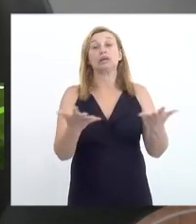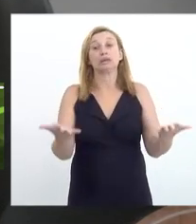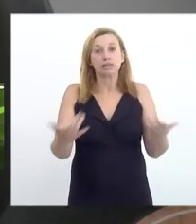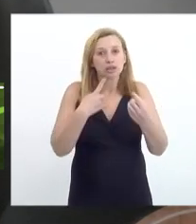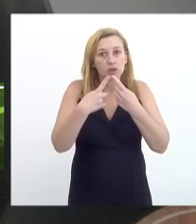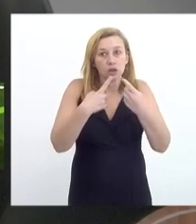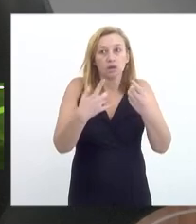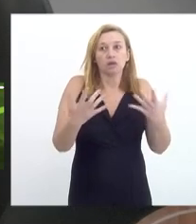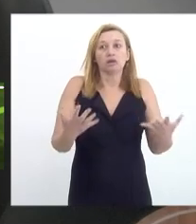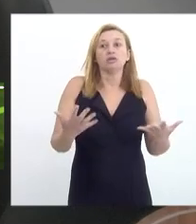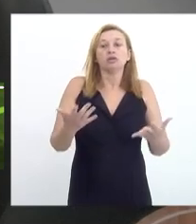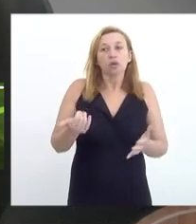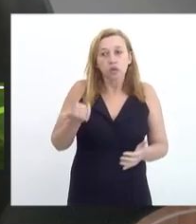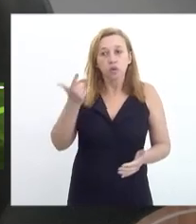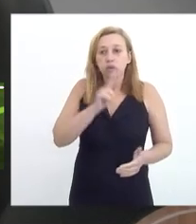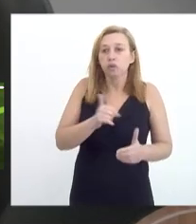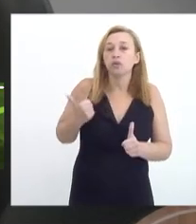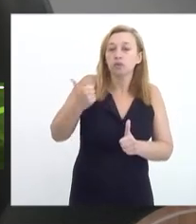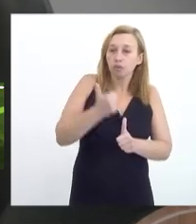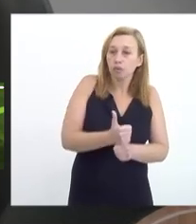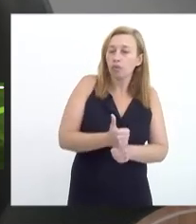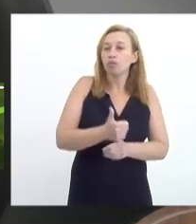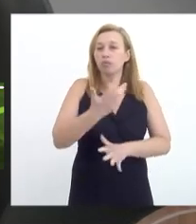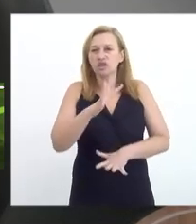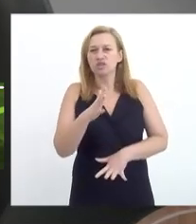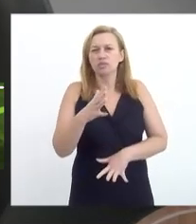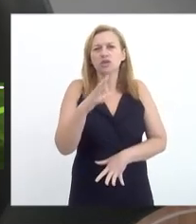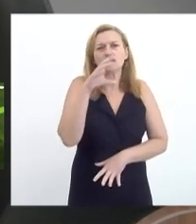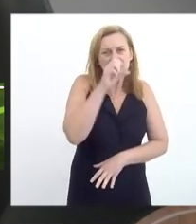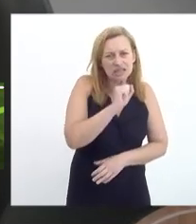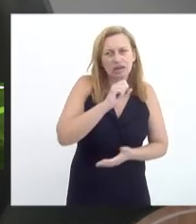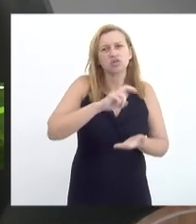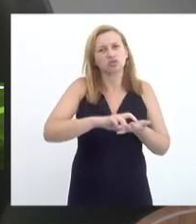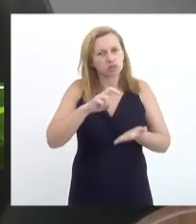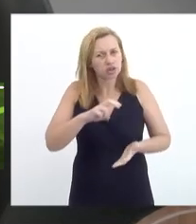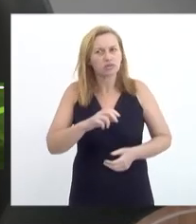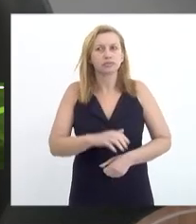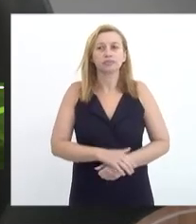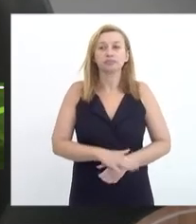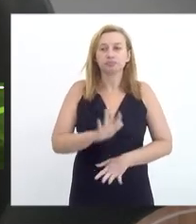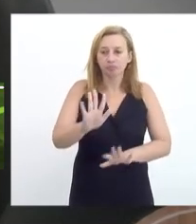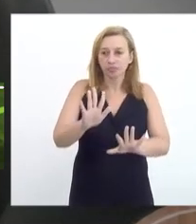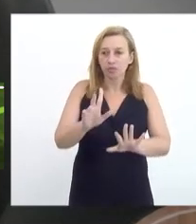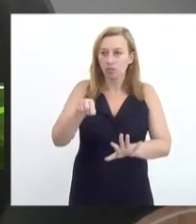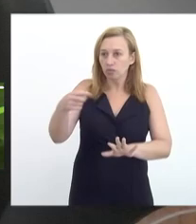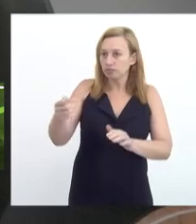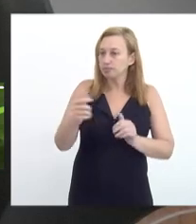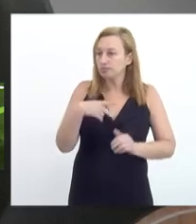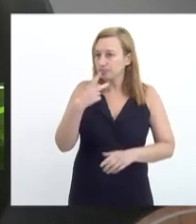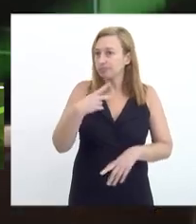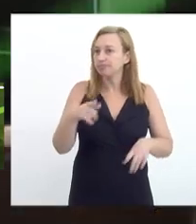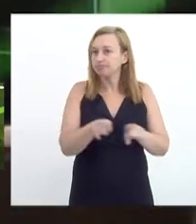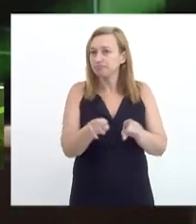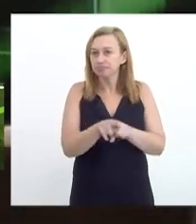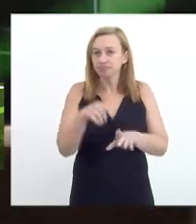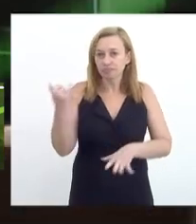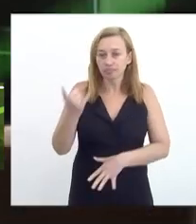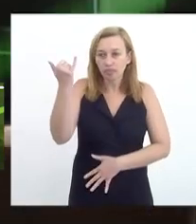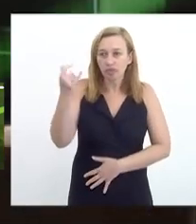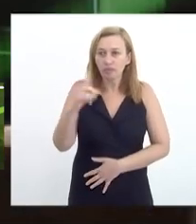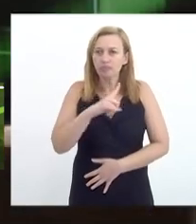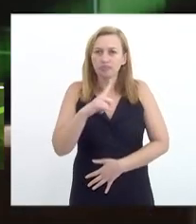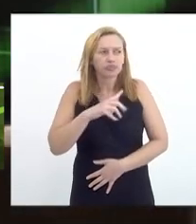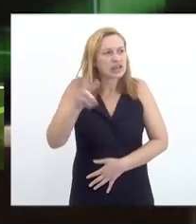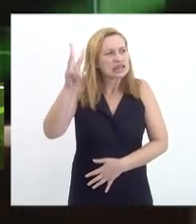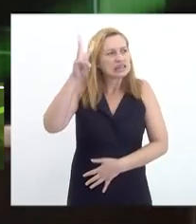a gente consiga Ter o substitutivo No máximo No sábado de manhã Tá Deixa eu dar um outro encaminhamento Que é importante Nós vamos ter